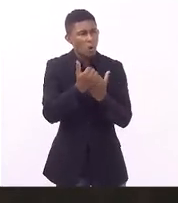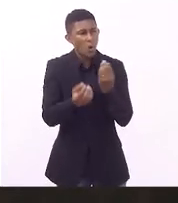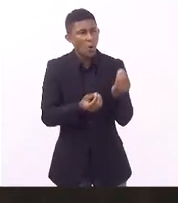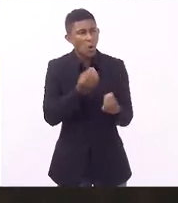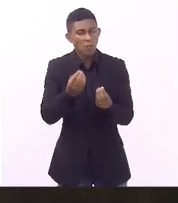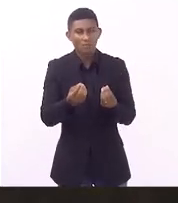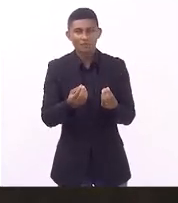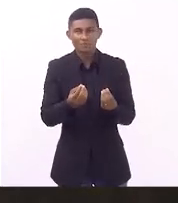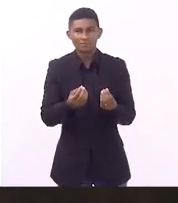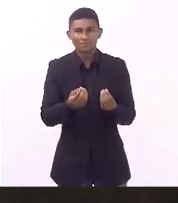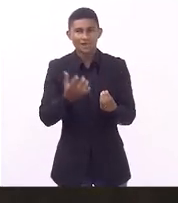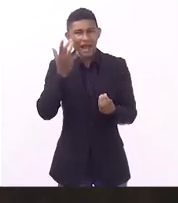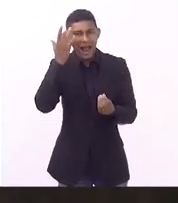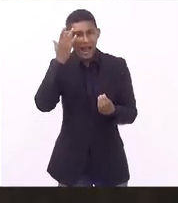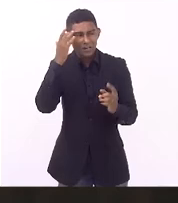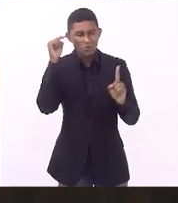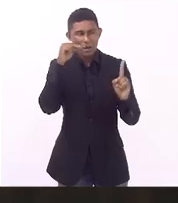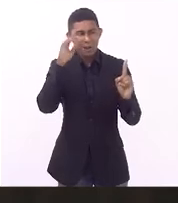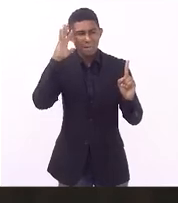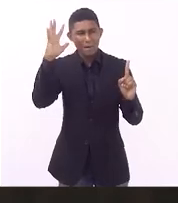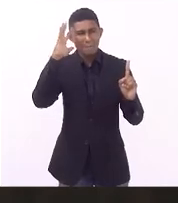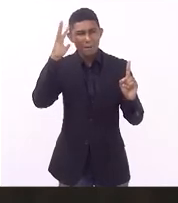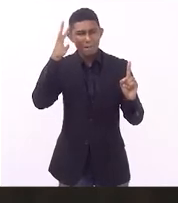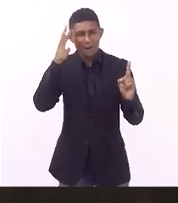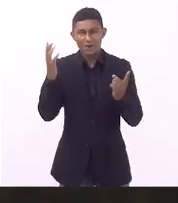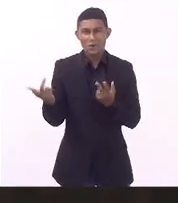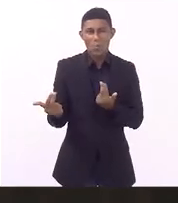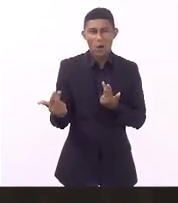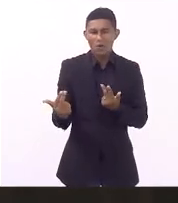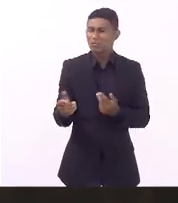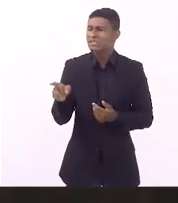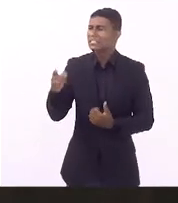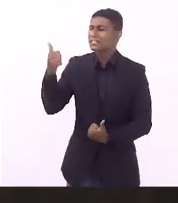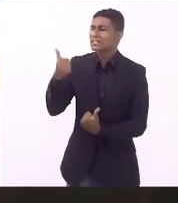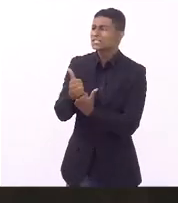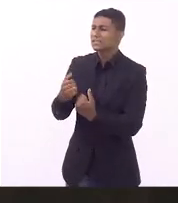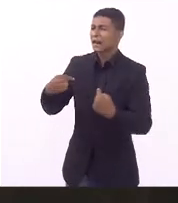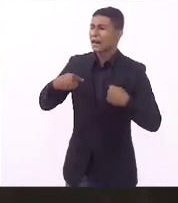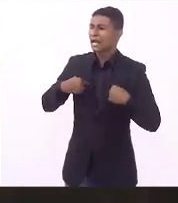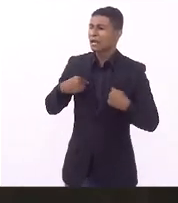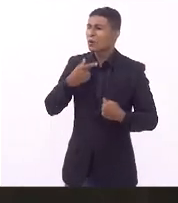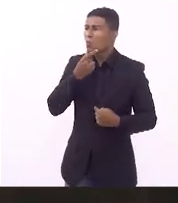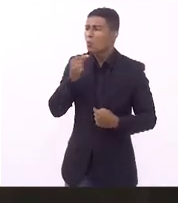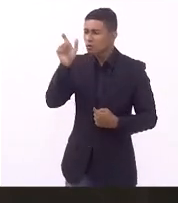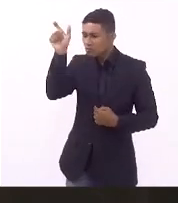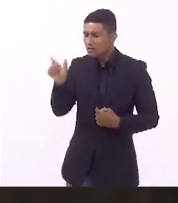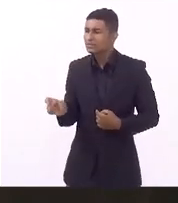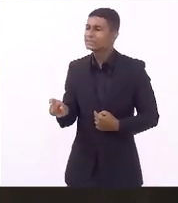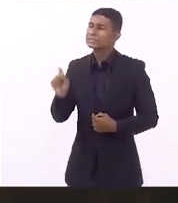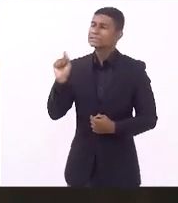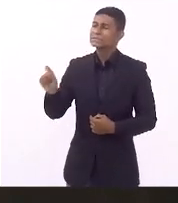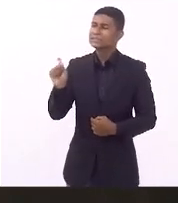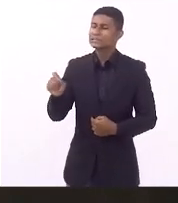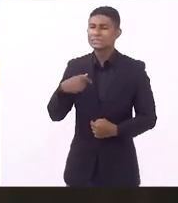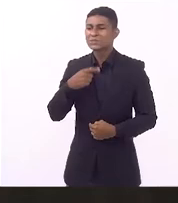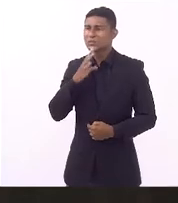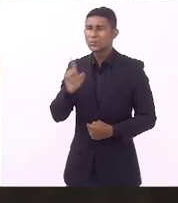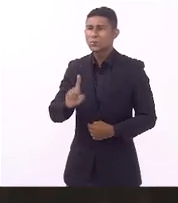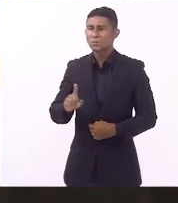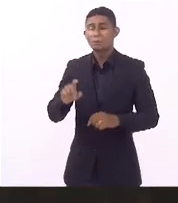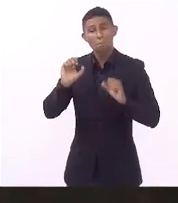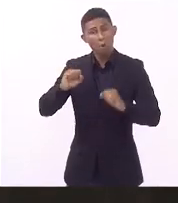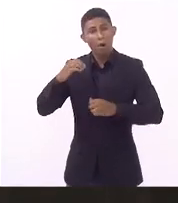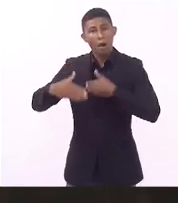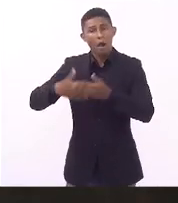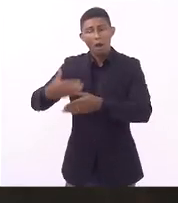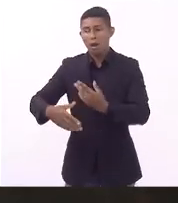semelhantes. Quem é esse cara que vem de vice, que eu não conheço? E a gente pode, daqui a pouco, tá batendo